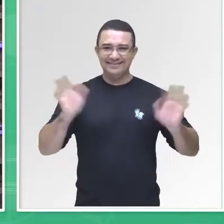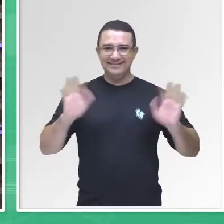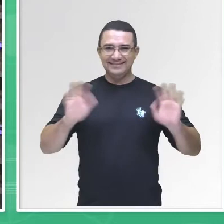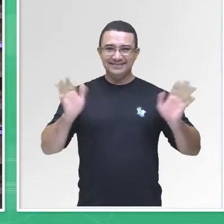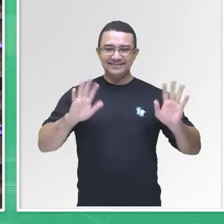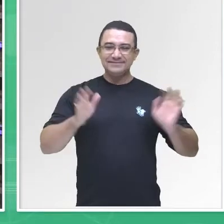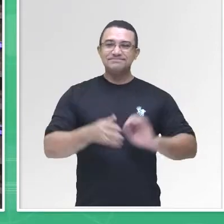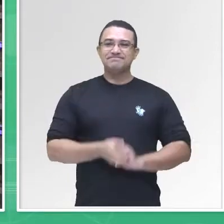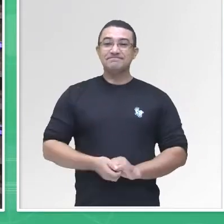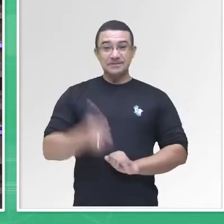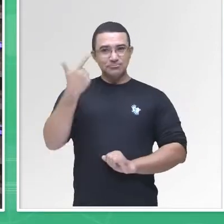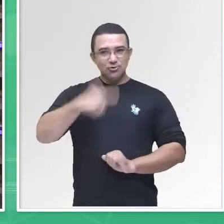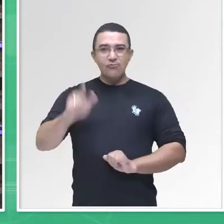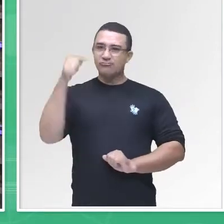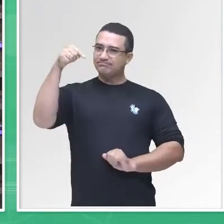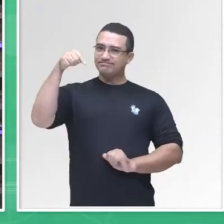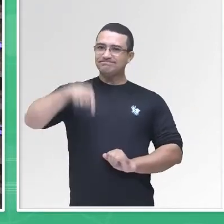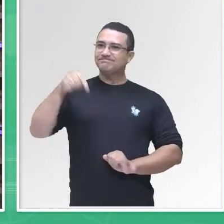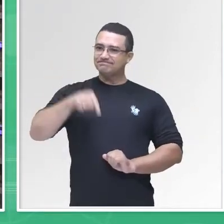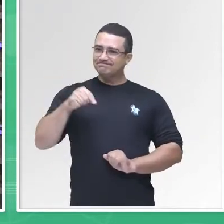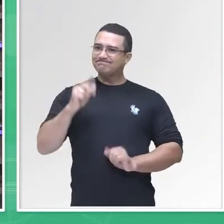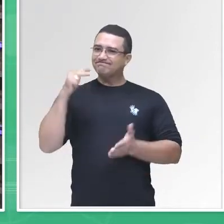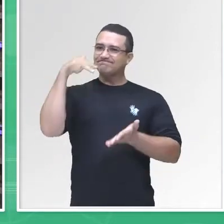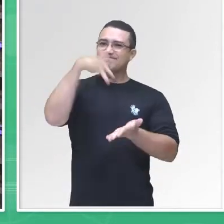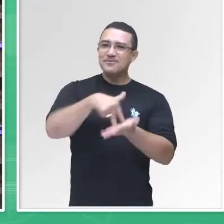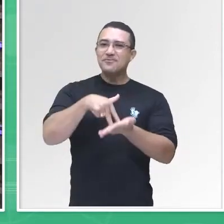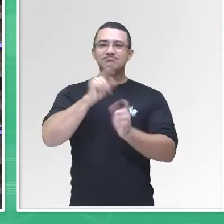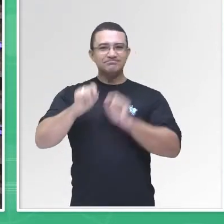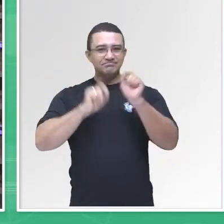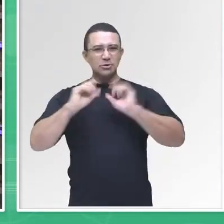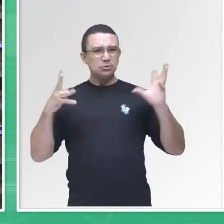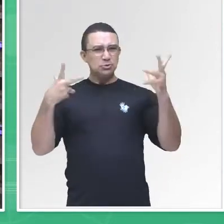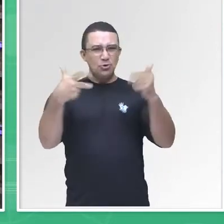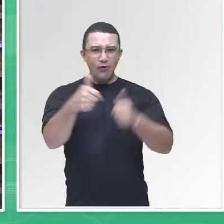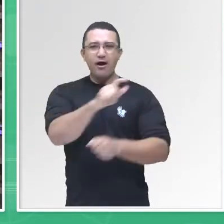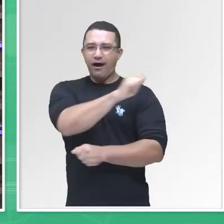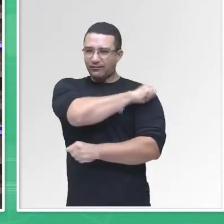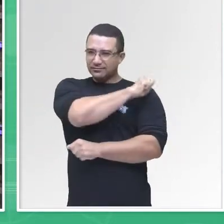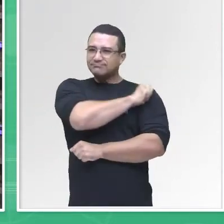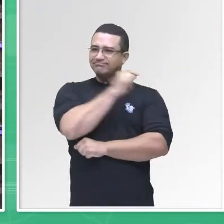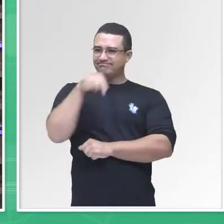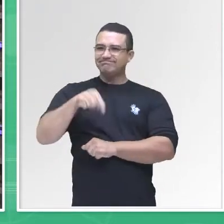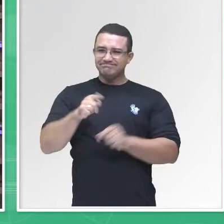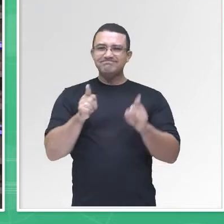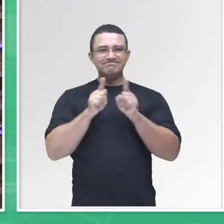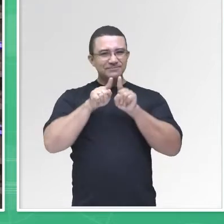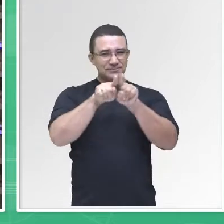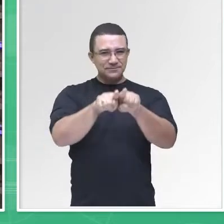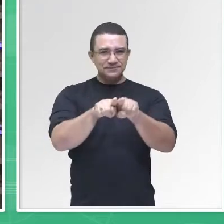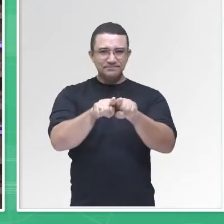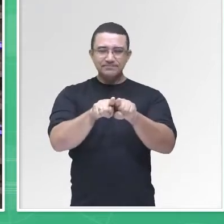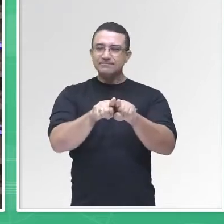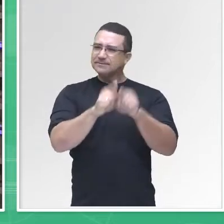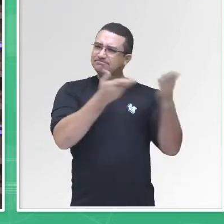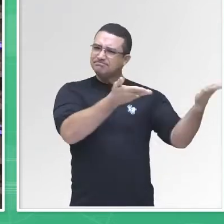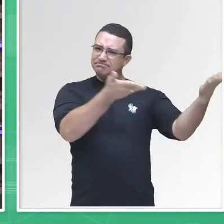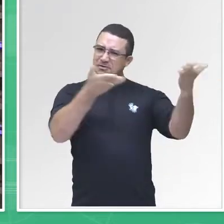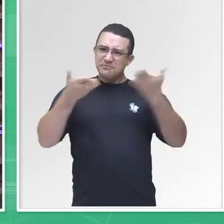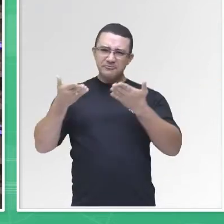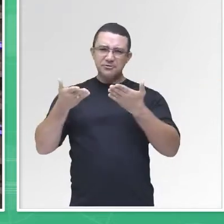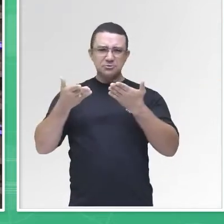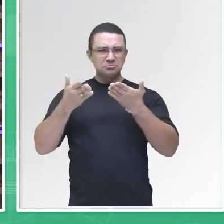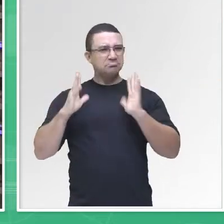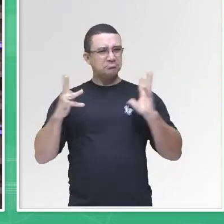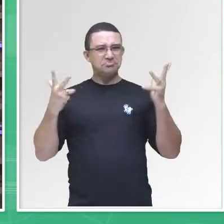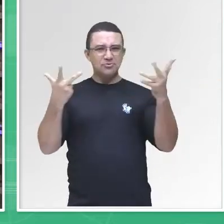Mais uma vez aqui estamos, né? Nós, com todos os alunos aqui, e muito bem, sejam bem-vindos todos